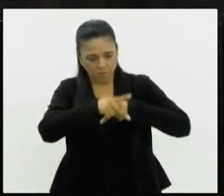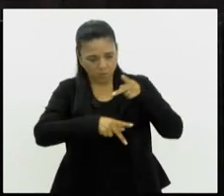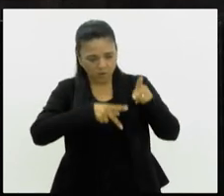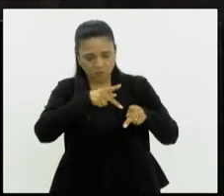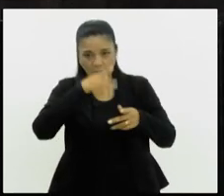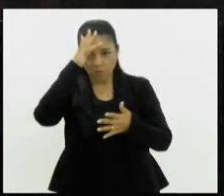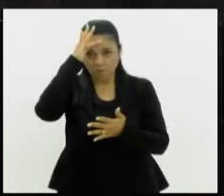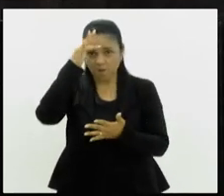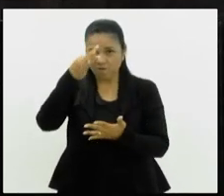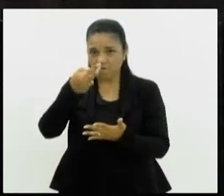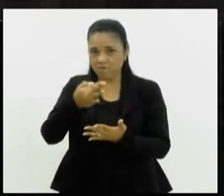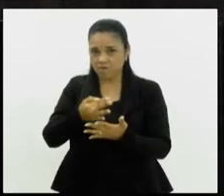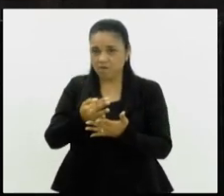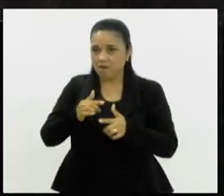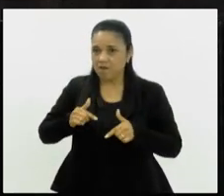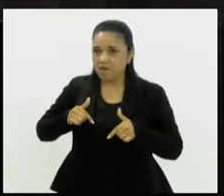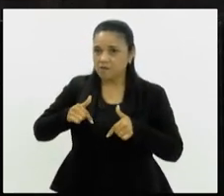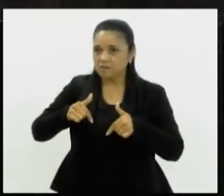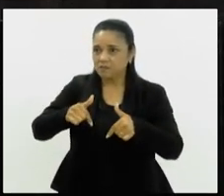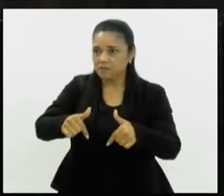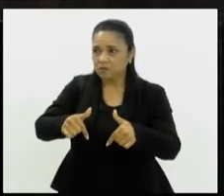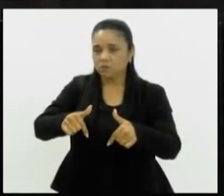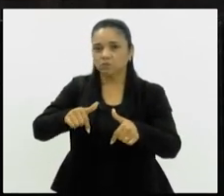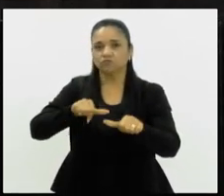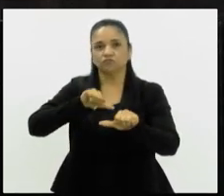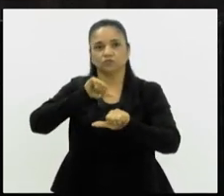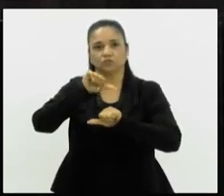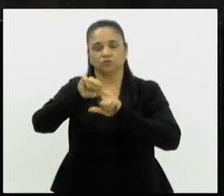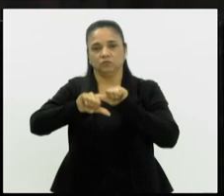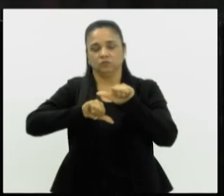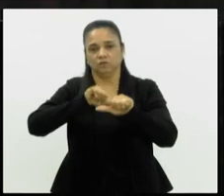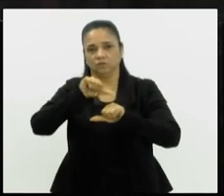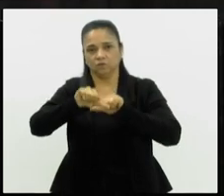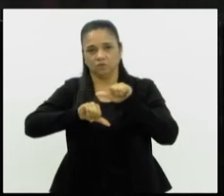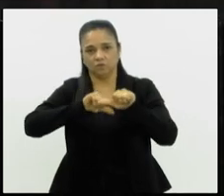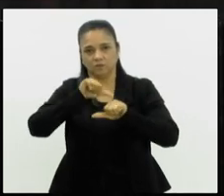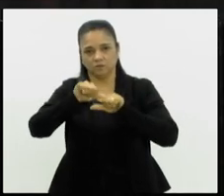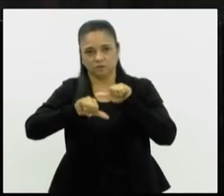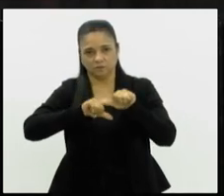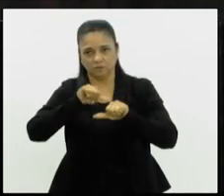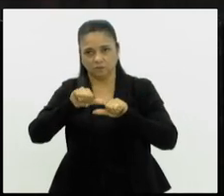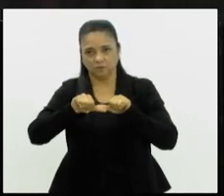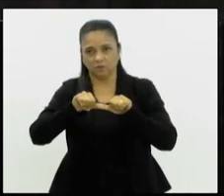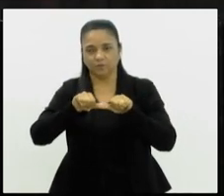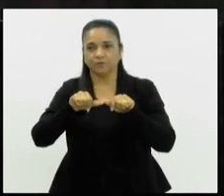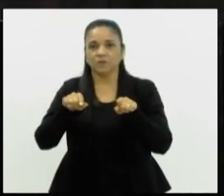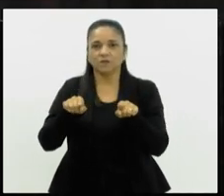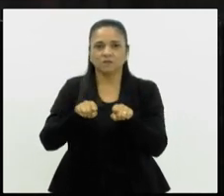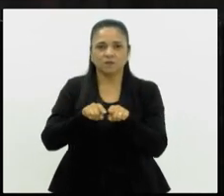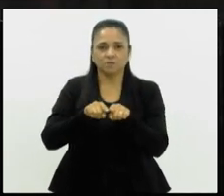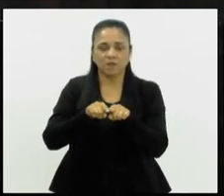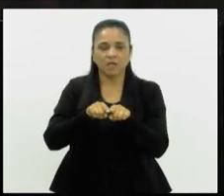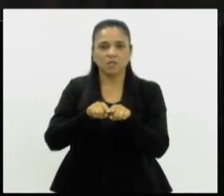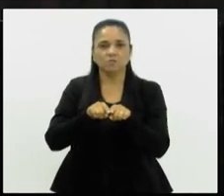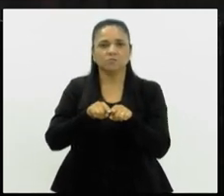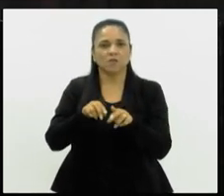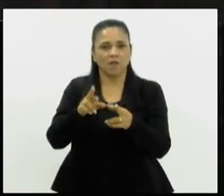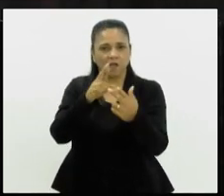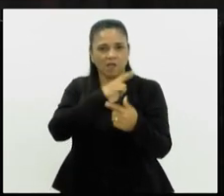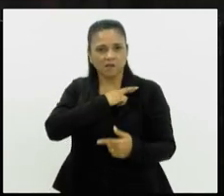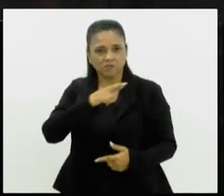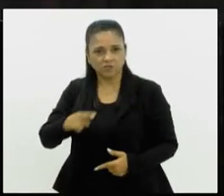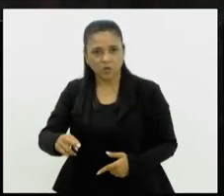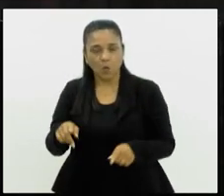uma ação concreta de transformação, não somente, como eu disse, num contexto religioso, mas, sobretudo,